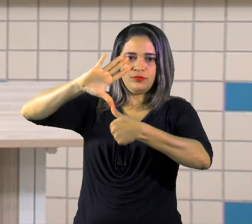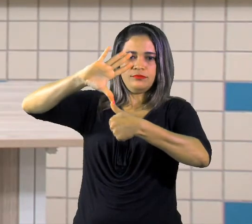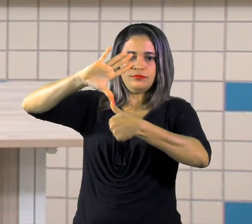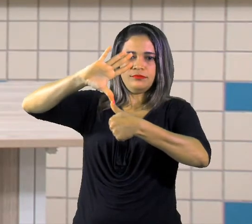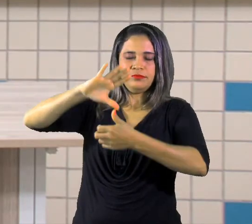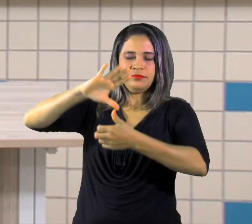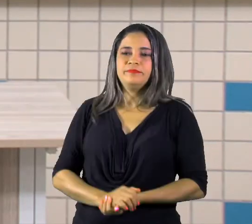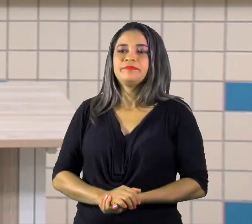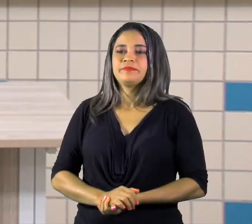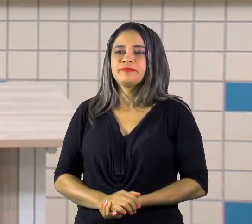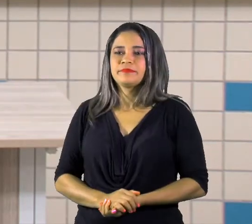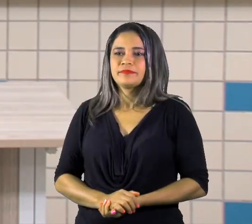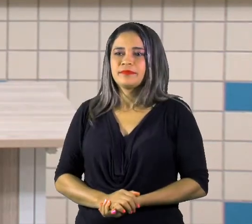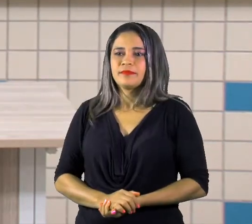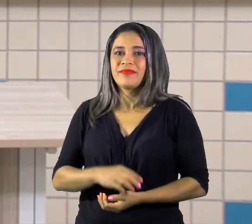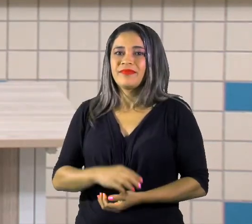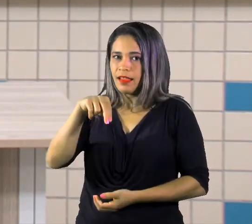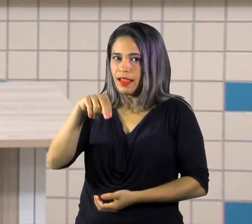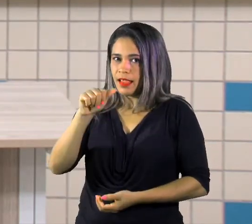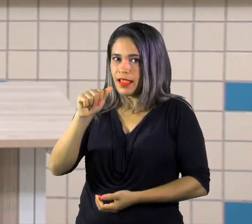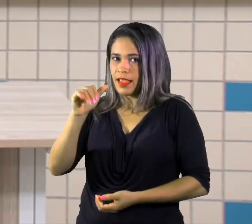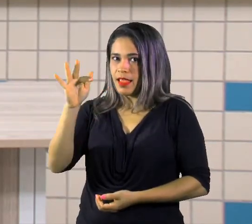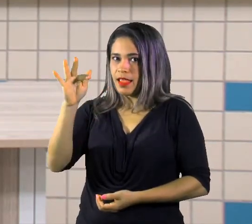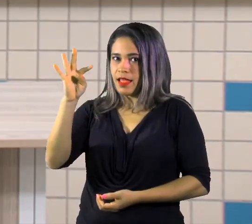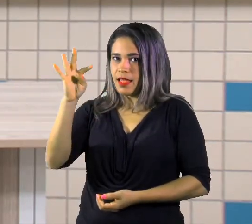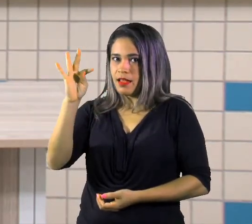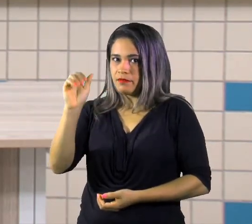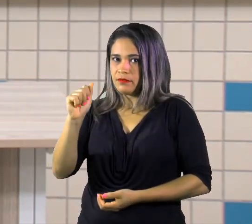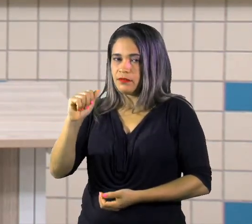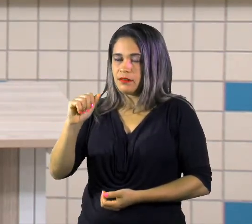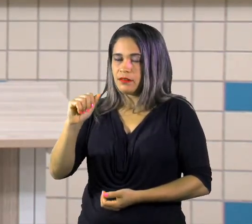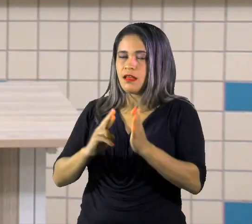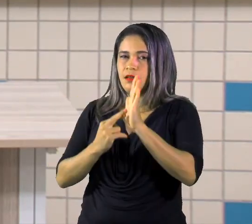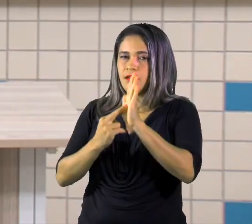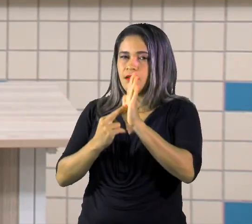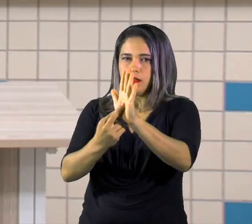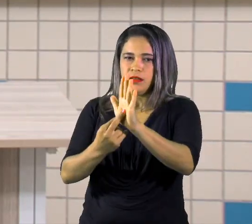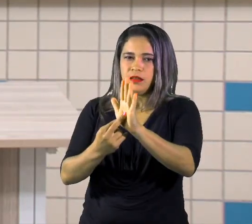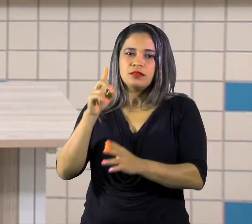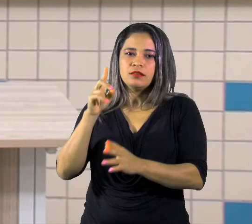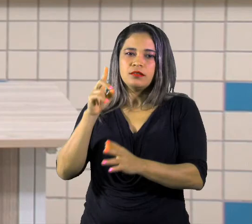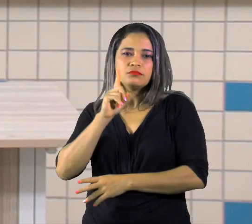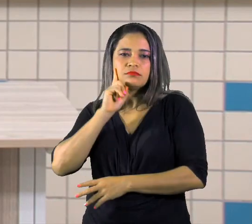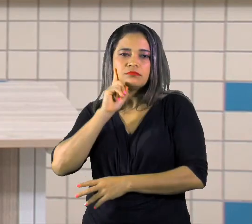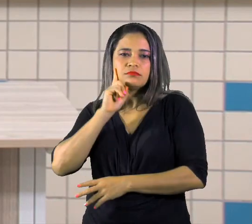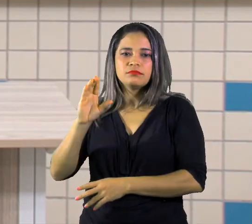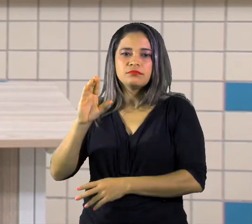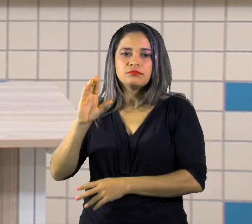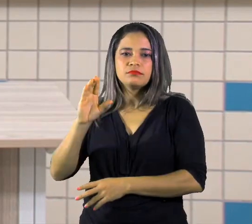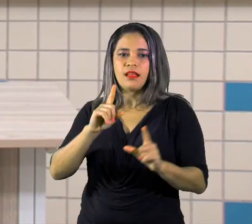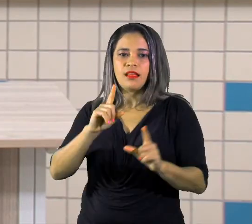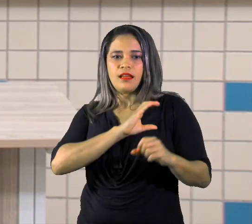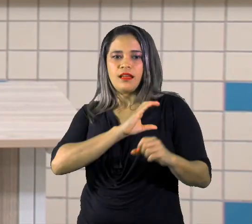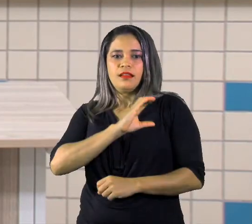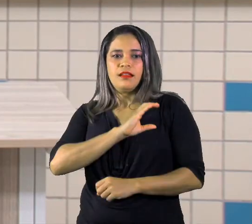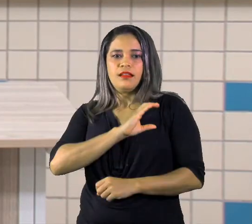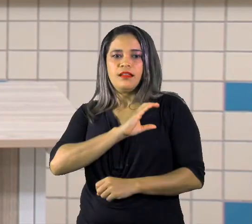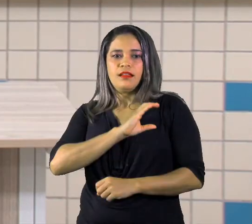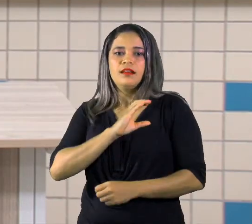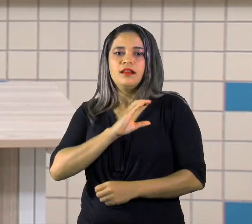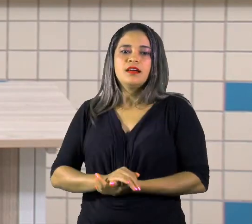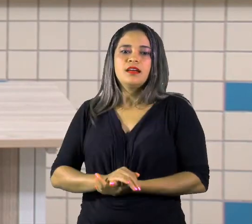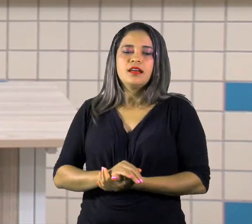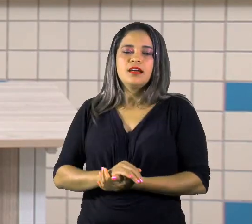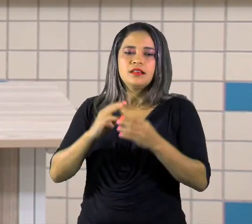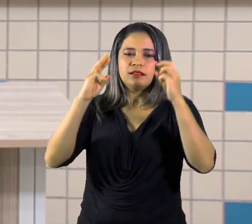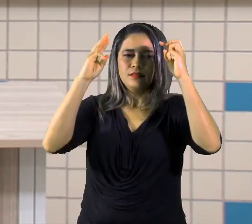O NAFTA representa os Estados Unidos, Canadá e o México, os 3 países. Para vocês terem uma dimensão